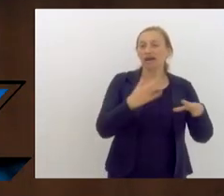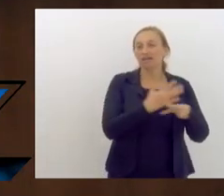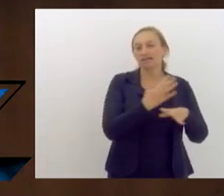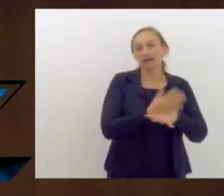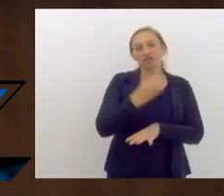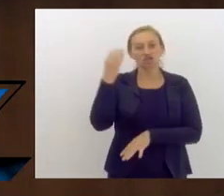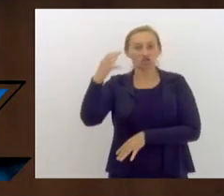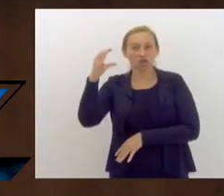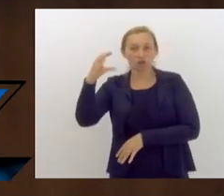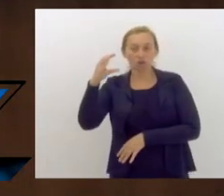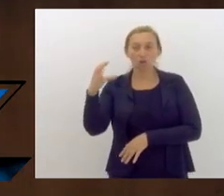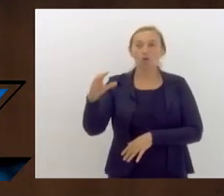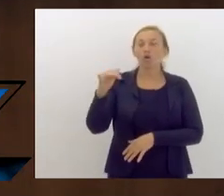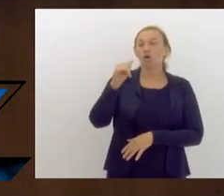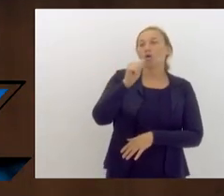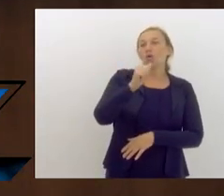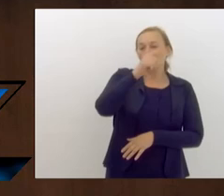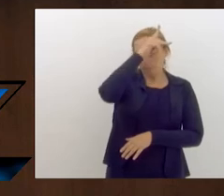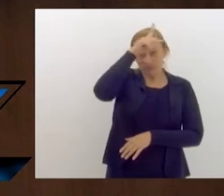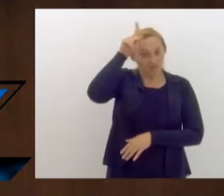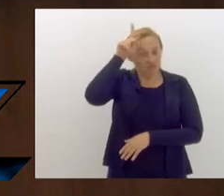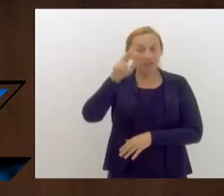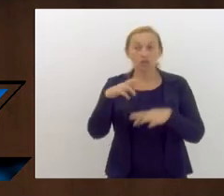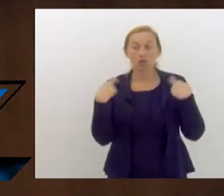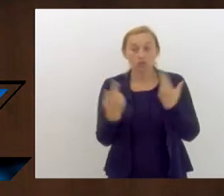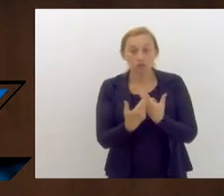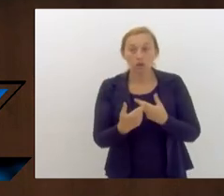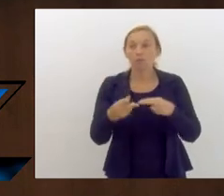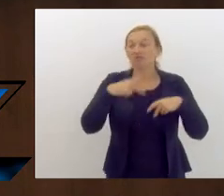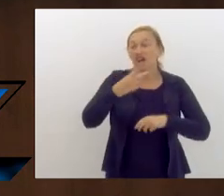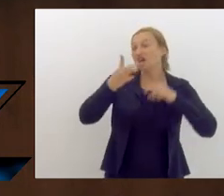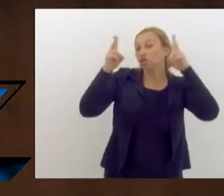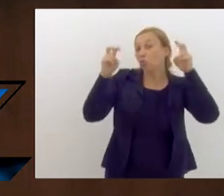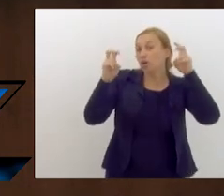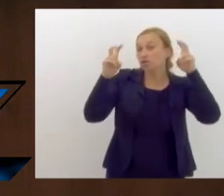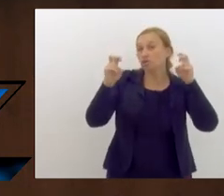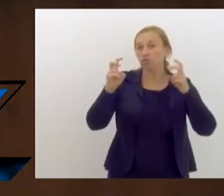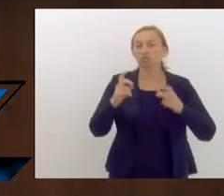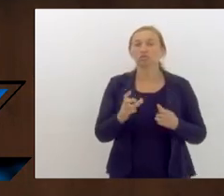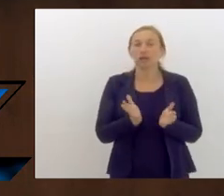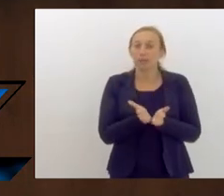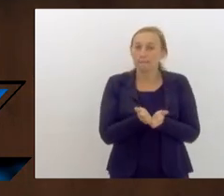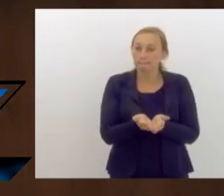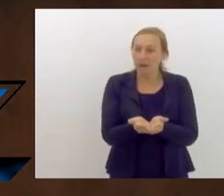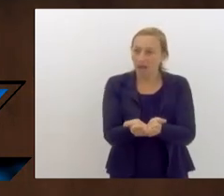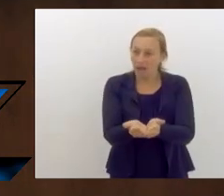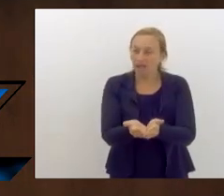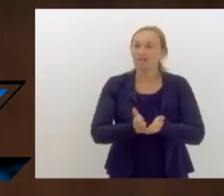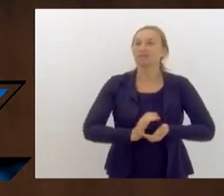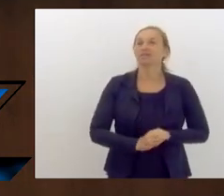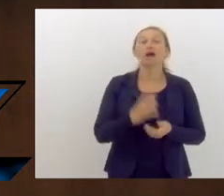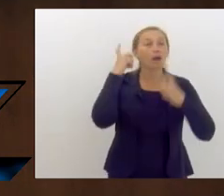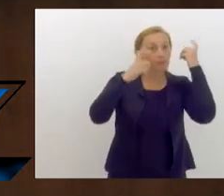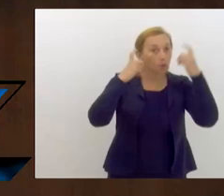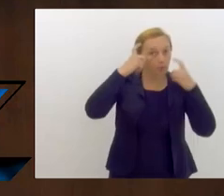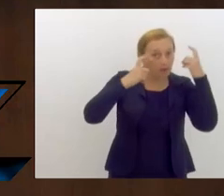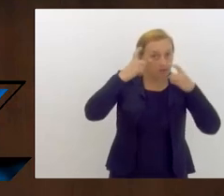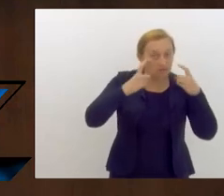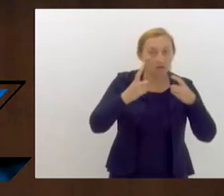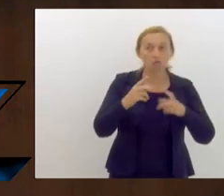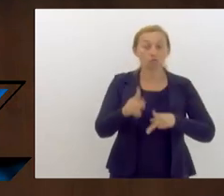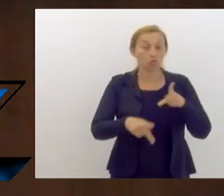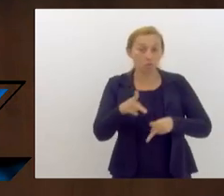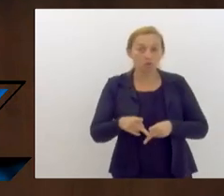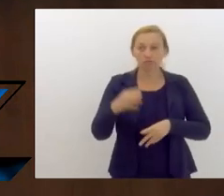uma reunião com prefeito Axel grael para tratar do assunto das barcas S.A e toma preocupação que a população